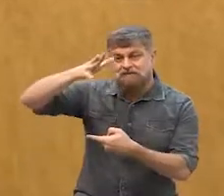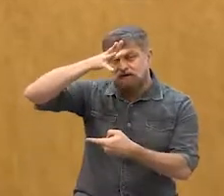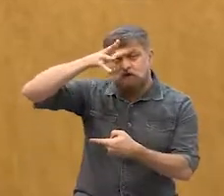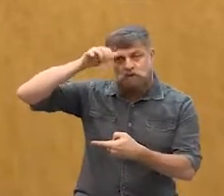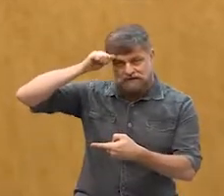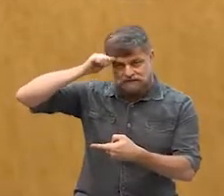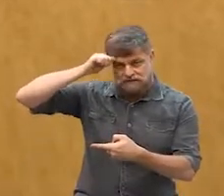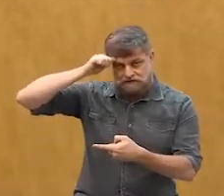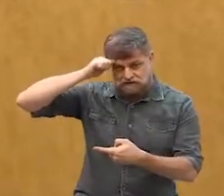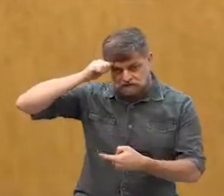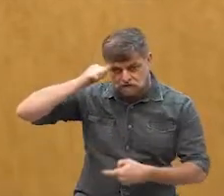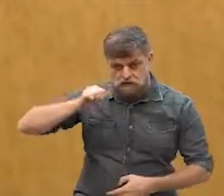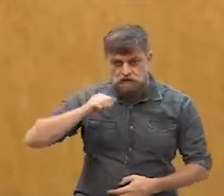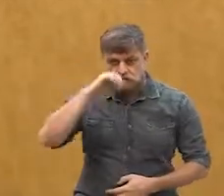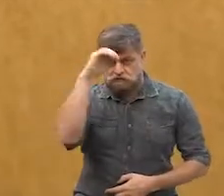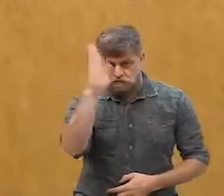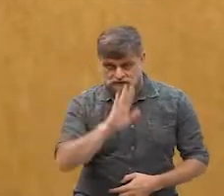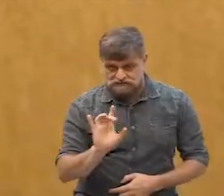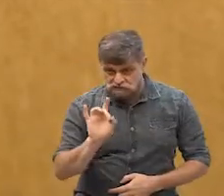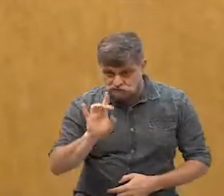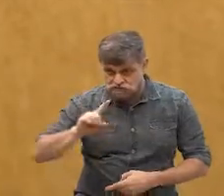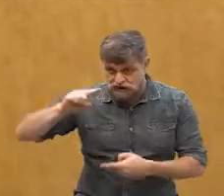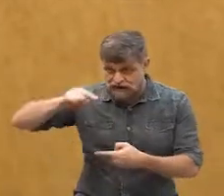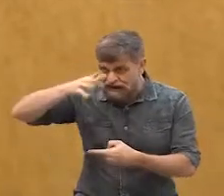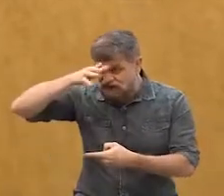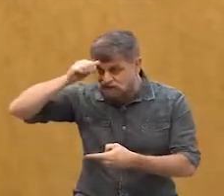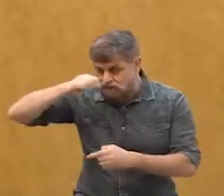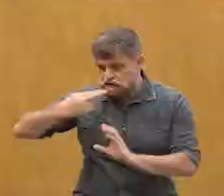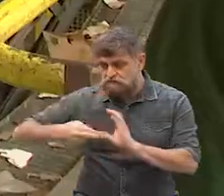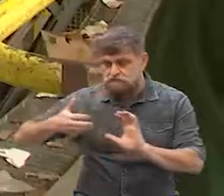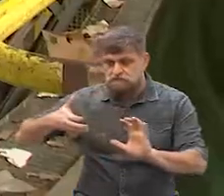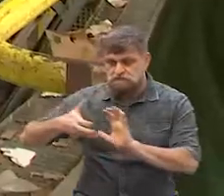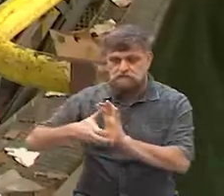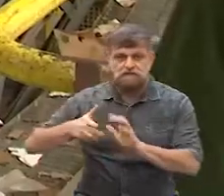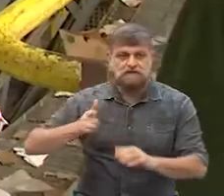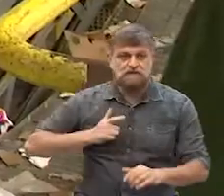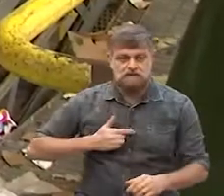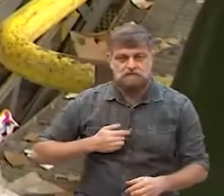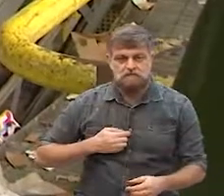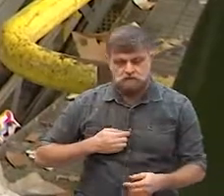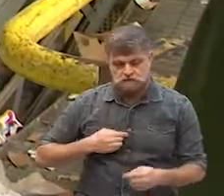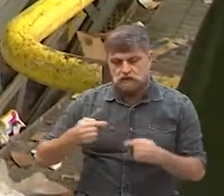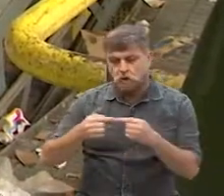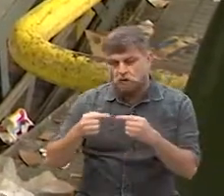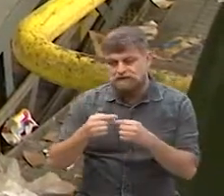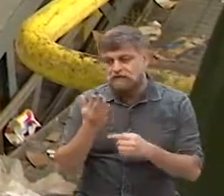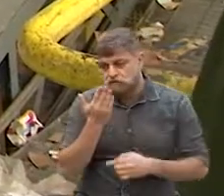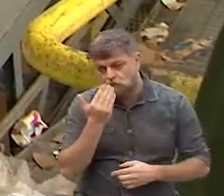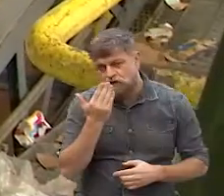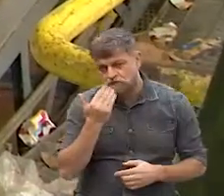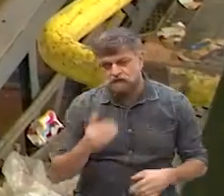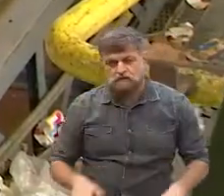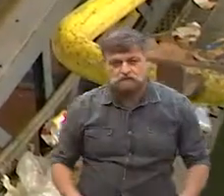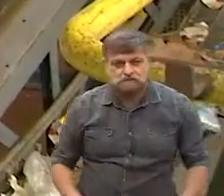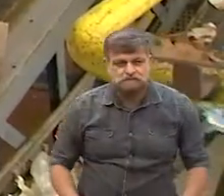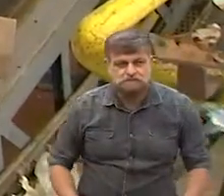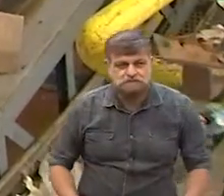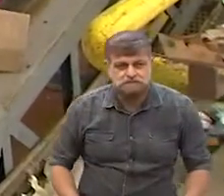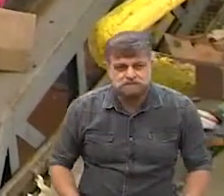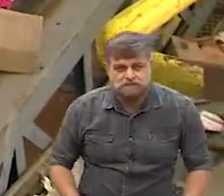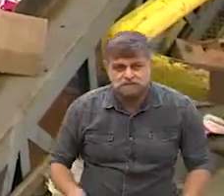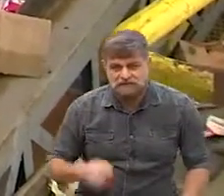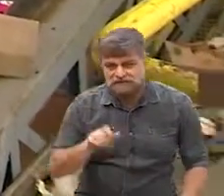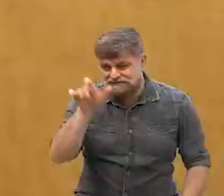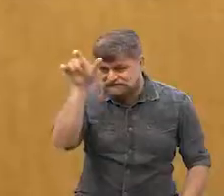no Brasil, só a garrafa de PET reciclada que é aprovada para contato com o alimento. Agora, se